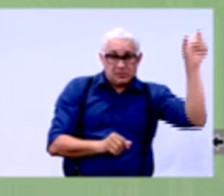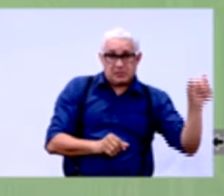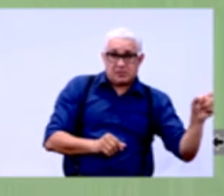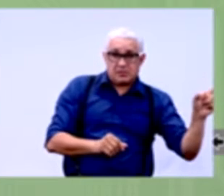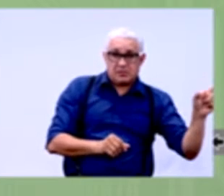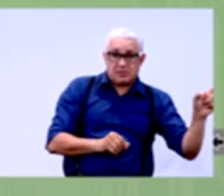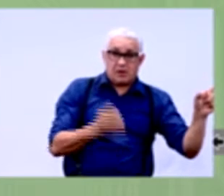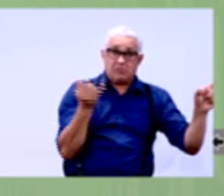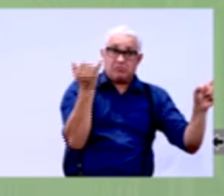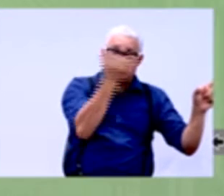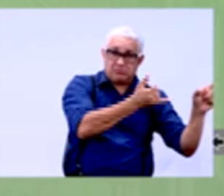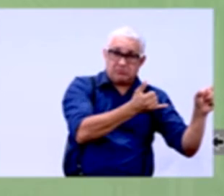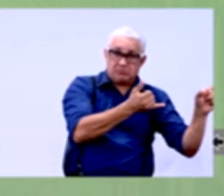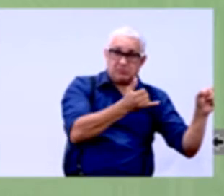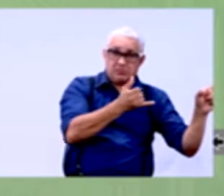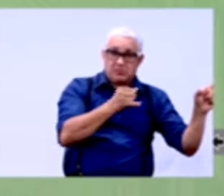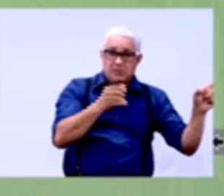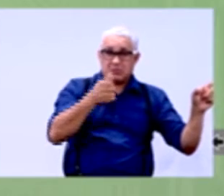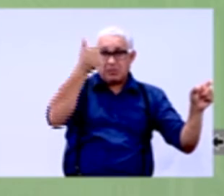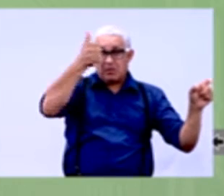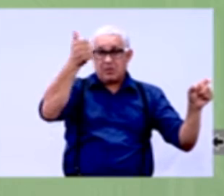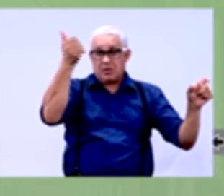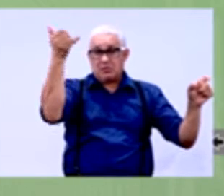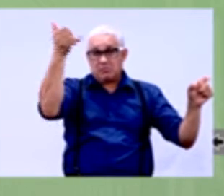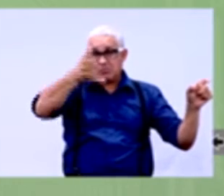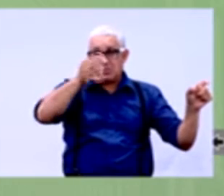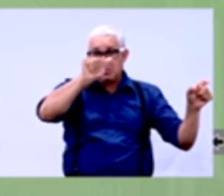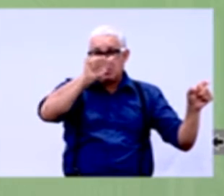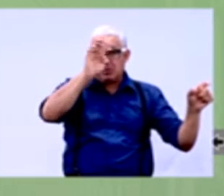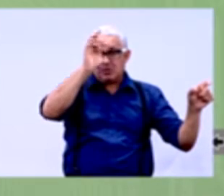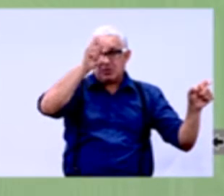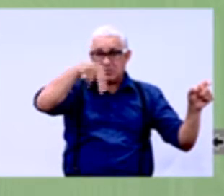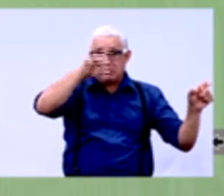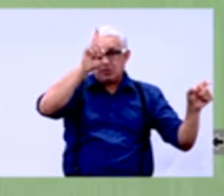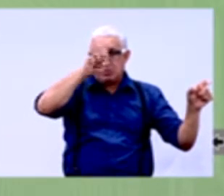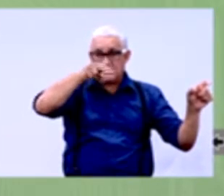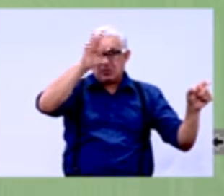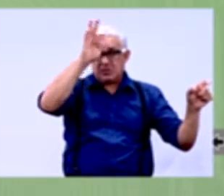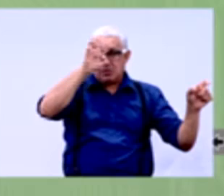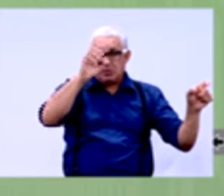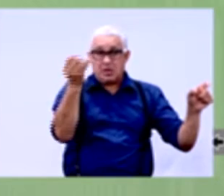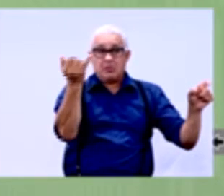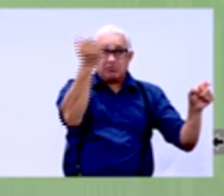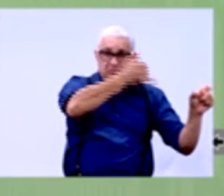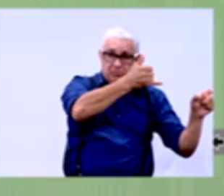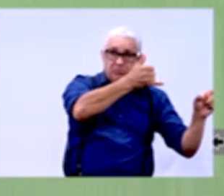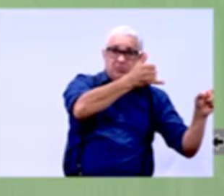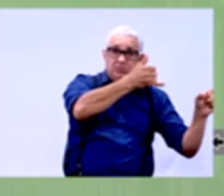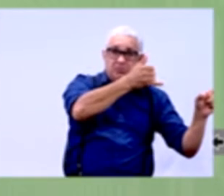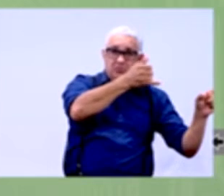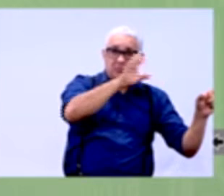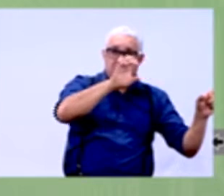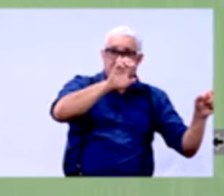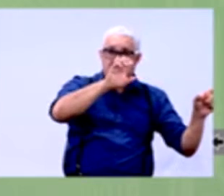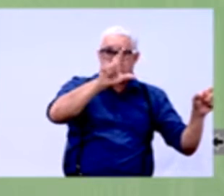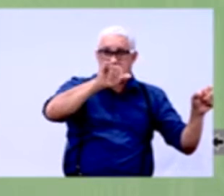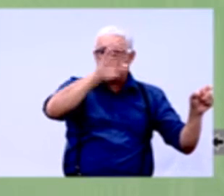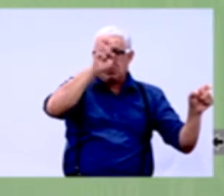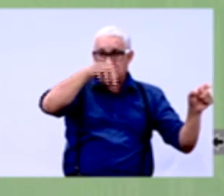então, é informado primeiro o atendente e depois o atendente informa o cliente o valor que,